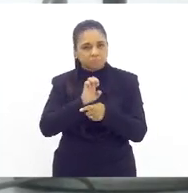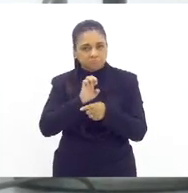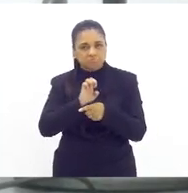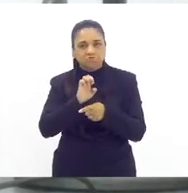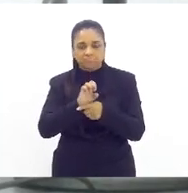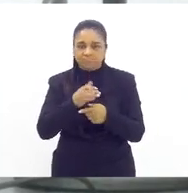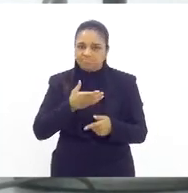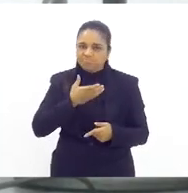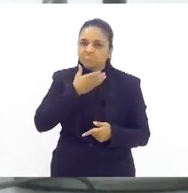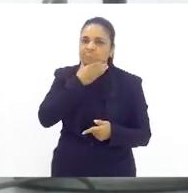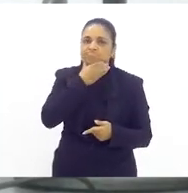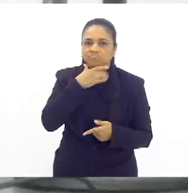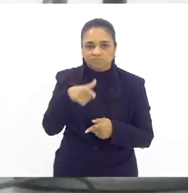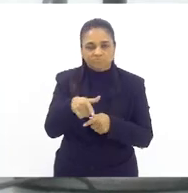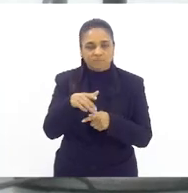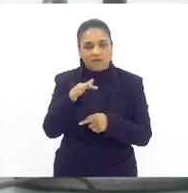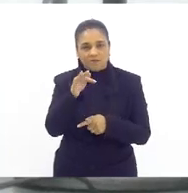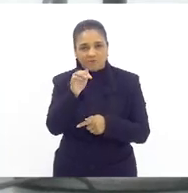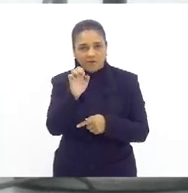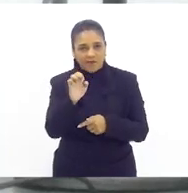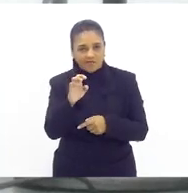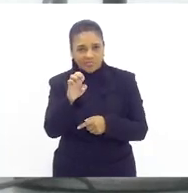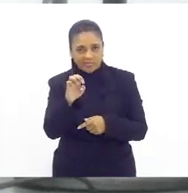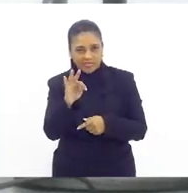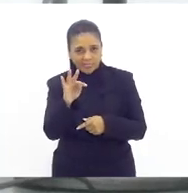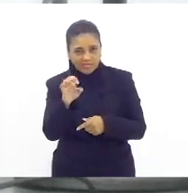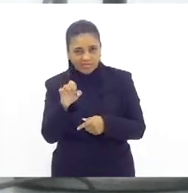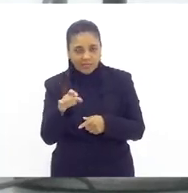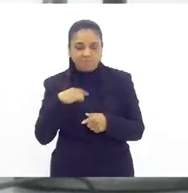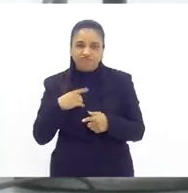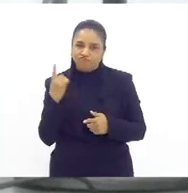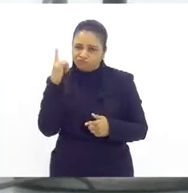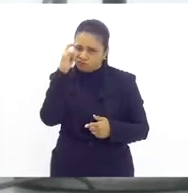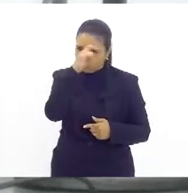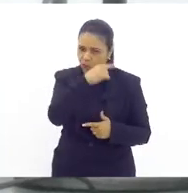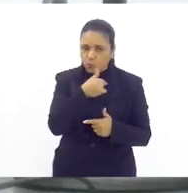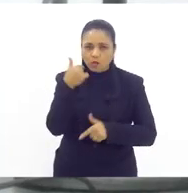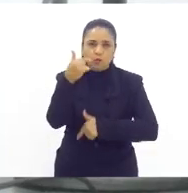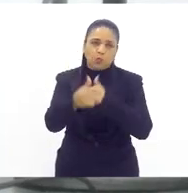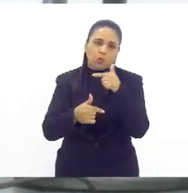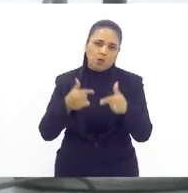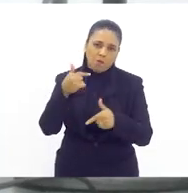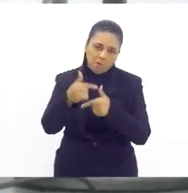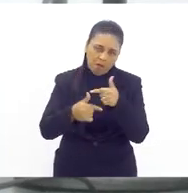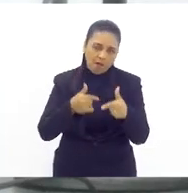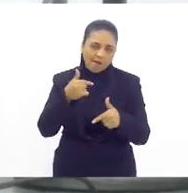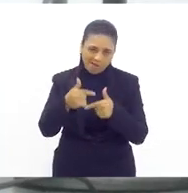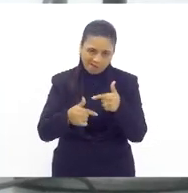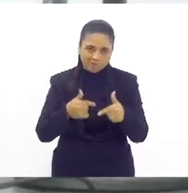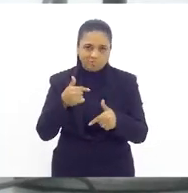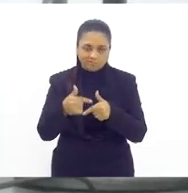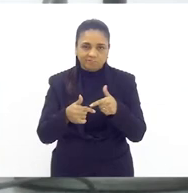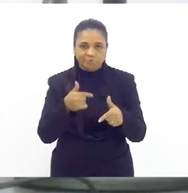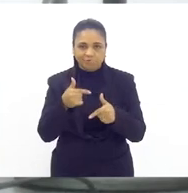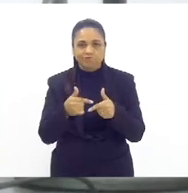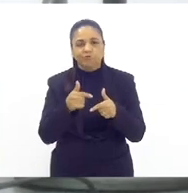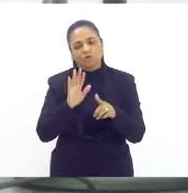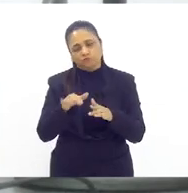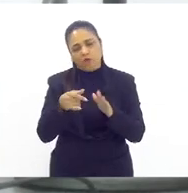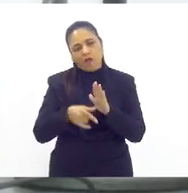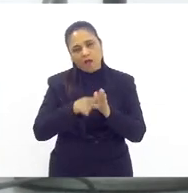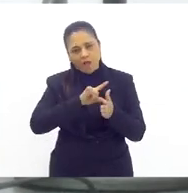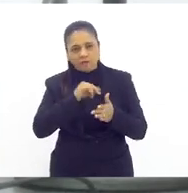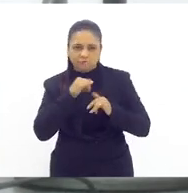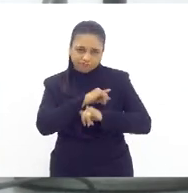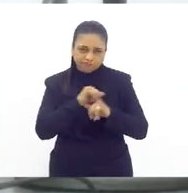fixado financeiramente a Faetec e dificultando a prestação do serviço como eu disse aqui na no introito na